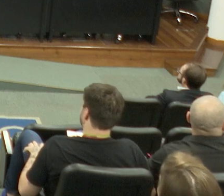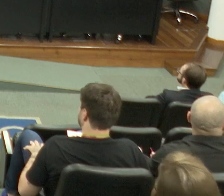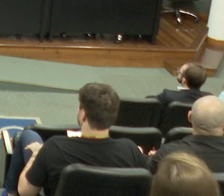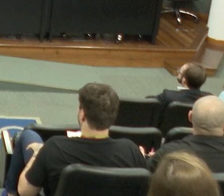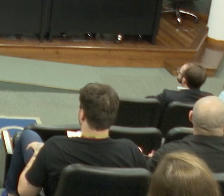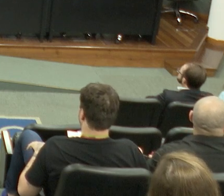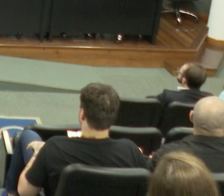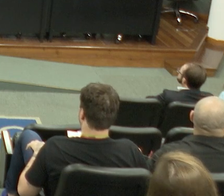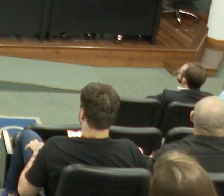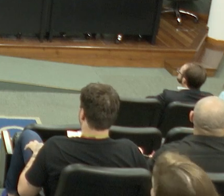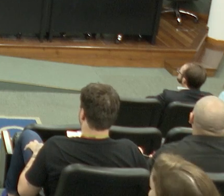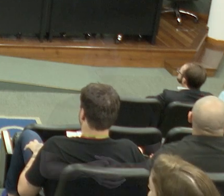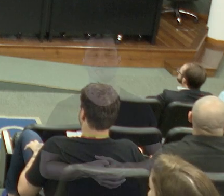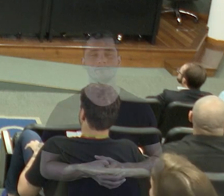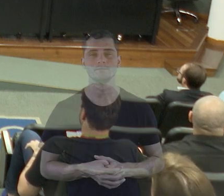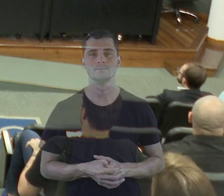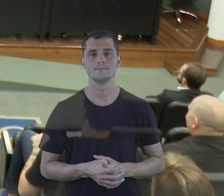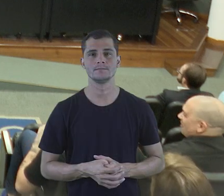então aqui